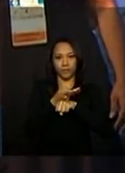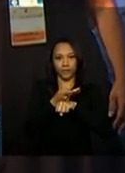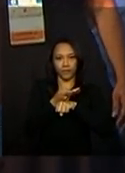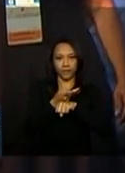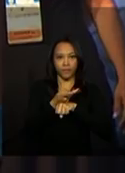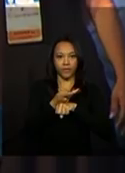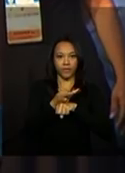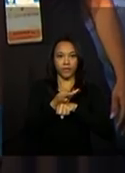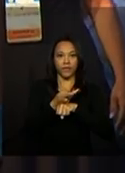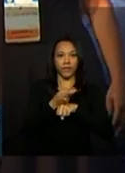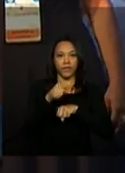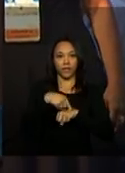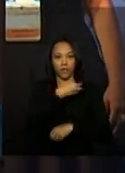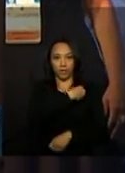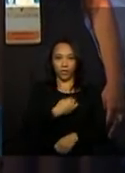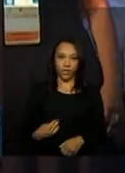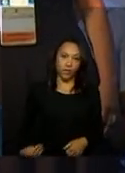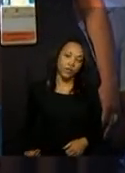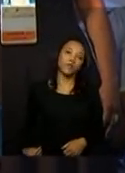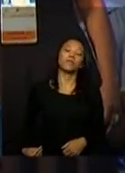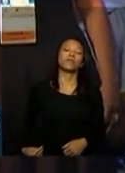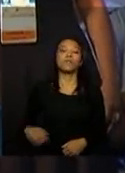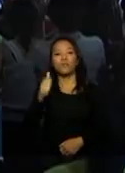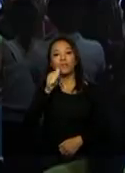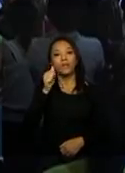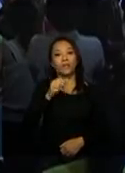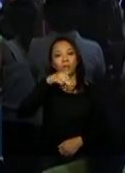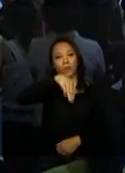das mãos da ministra do Meio Ambiente.